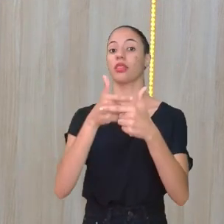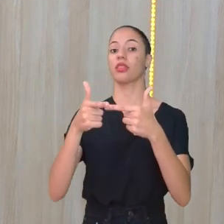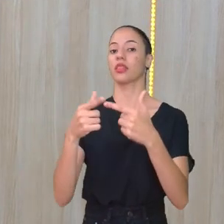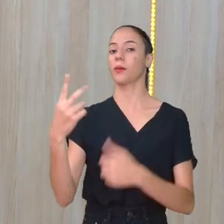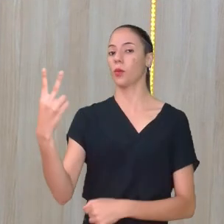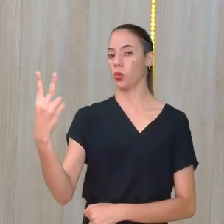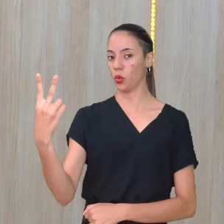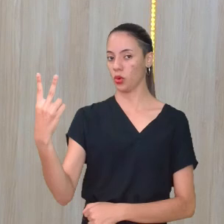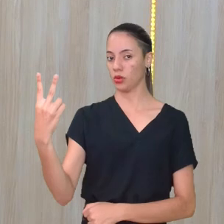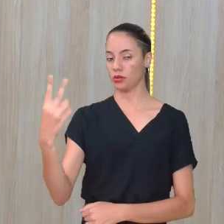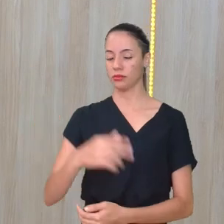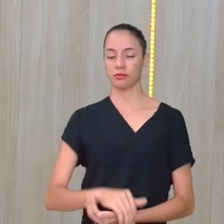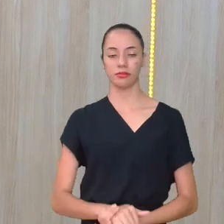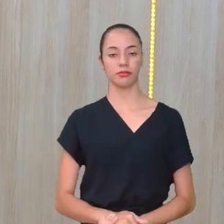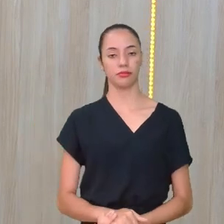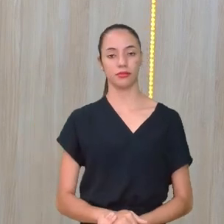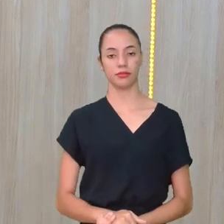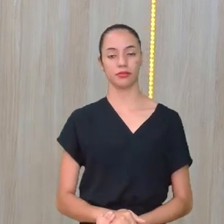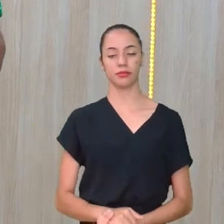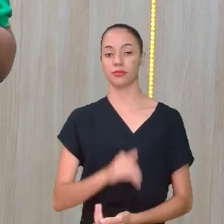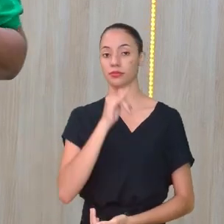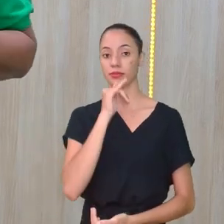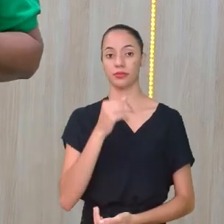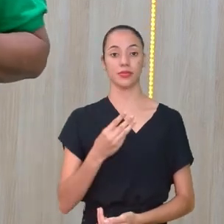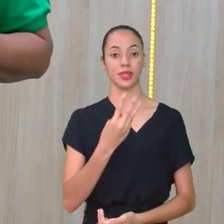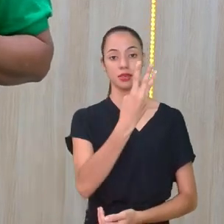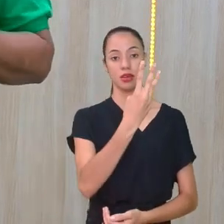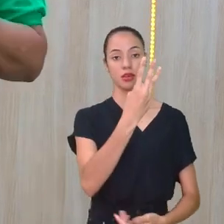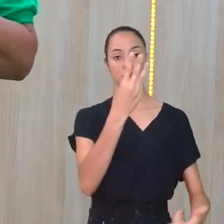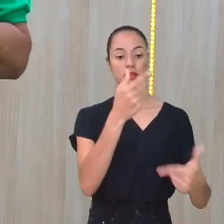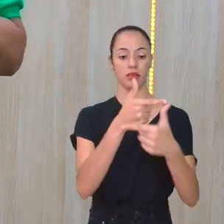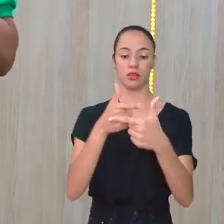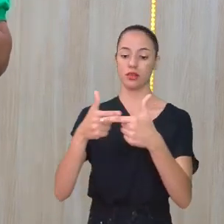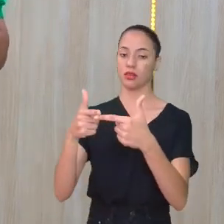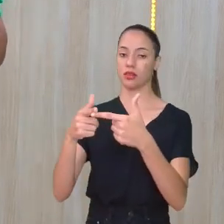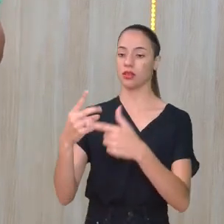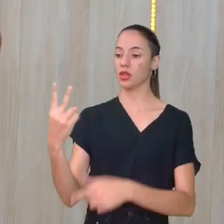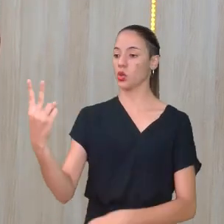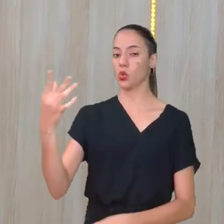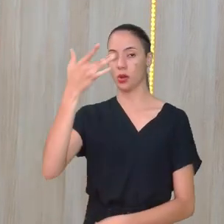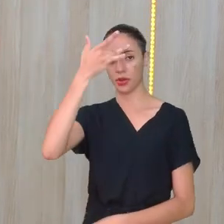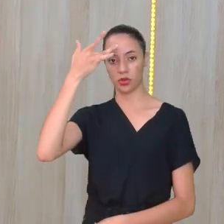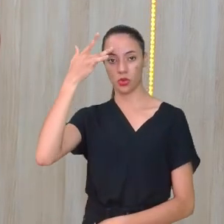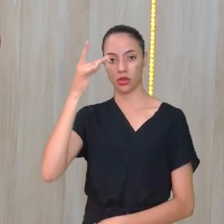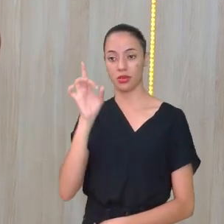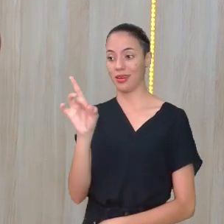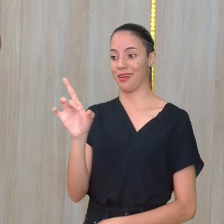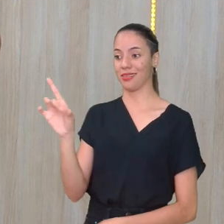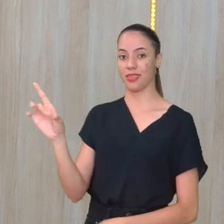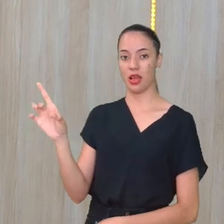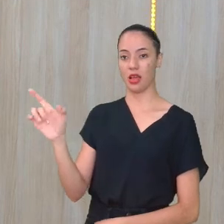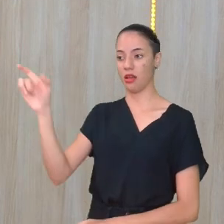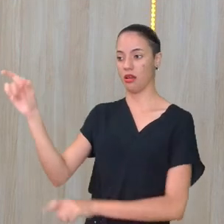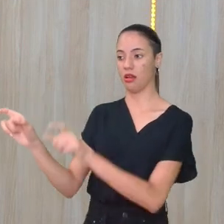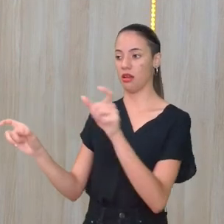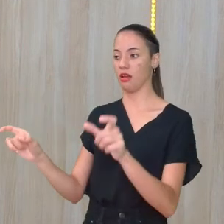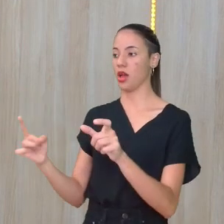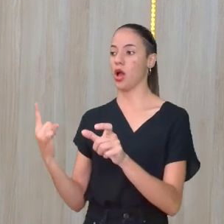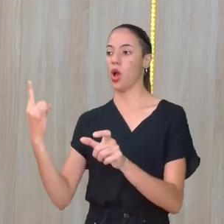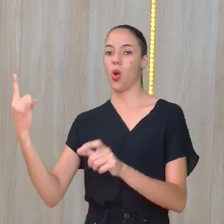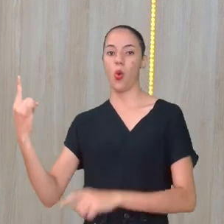3? Então, quando eu pego 3 e divido para 2 pessoas, cada uma fica com 1,5. Perceberam